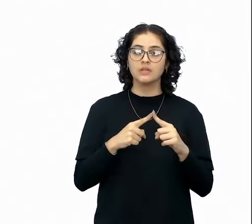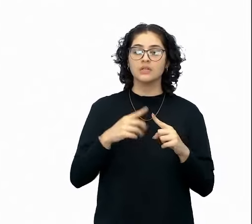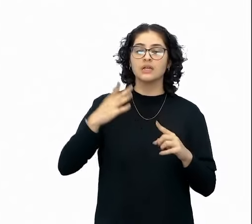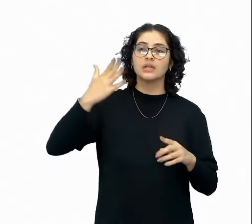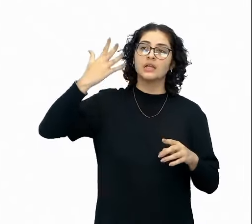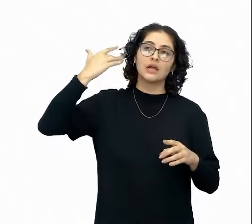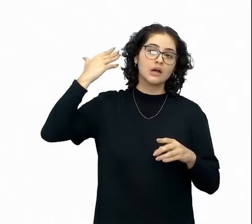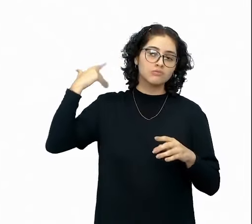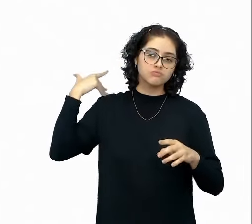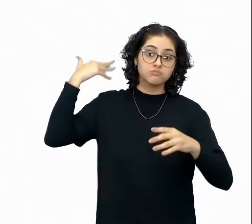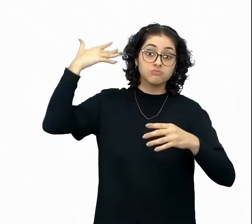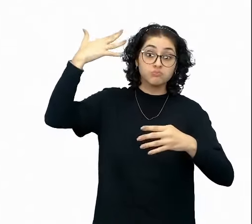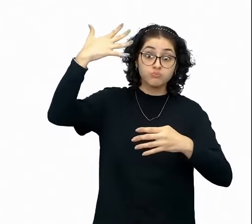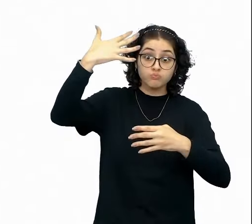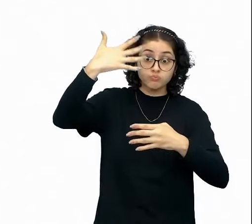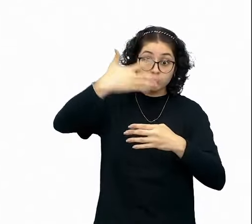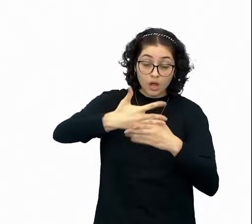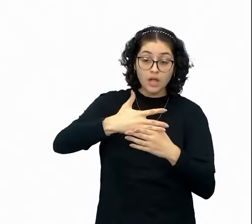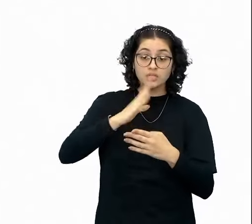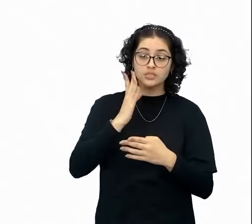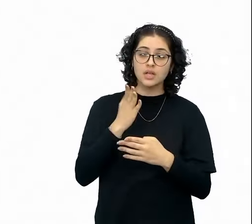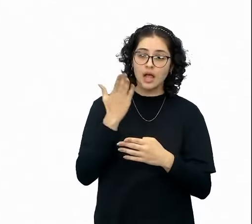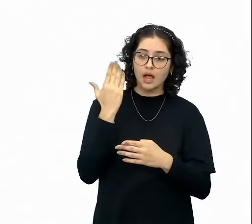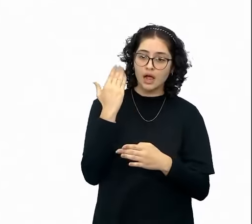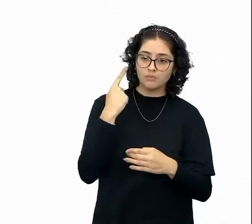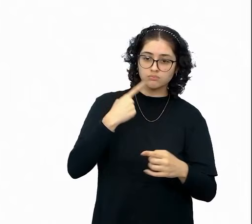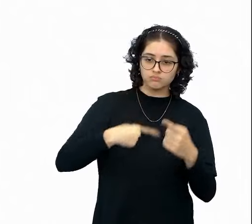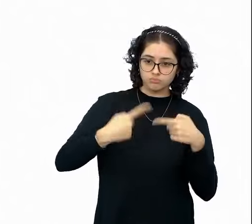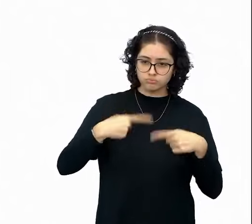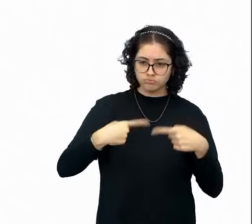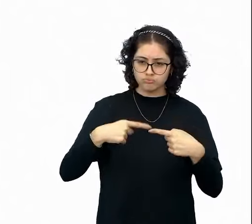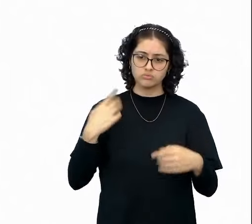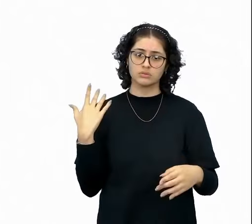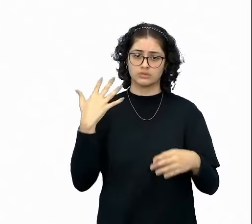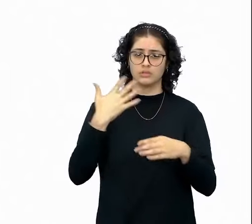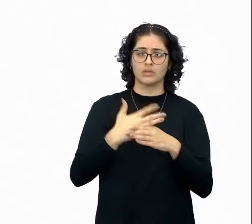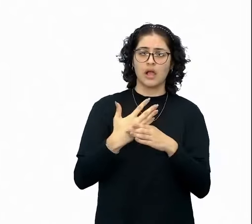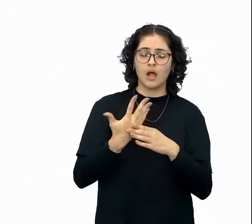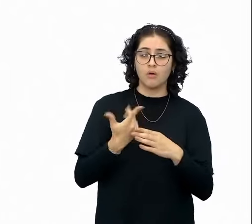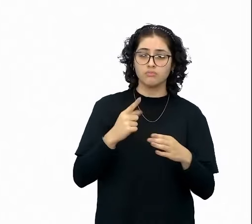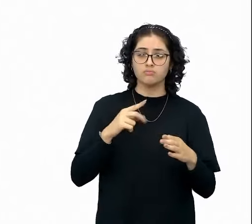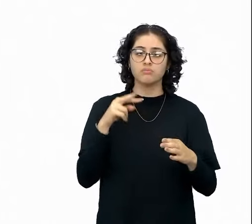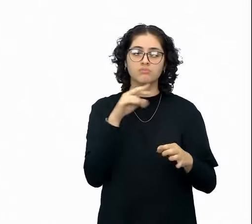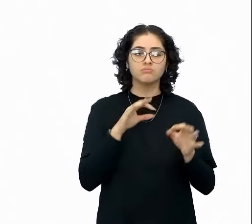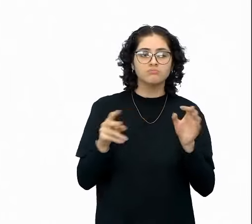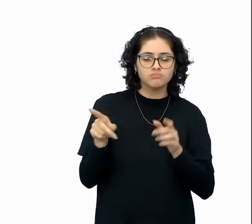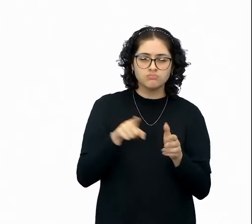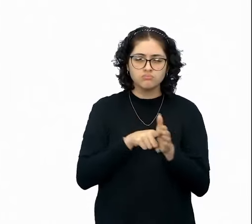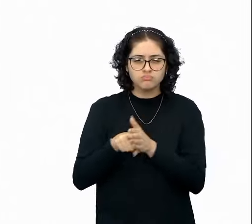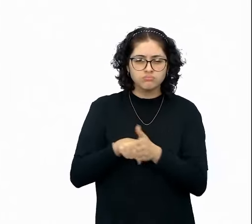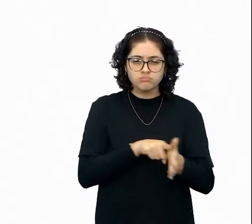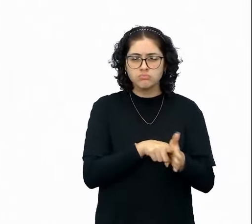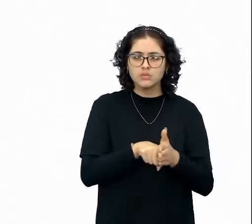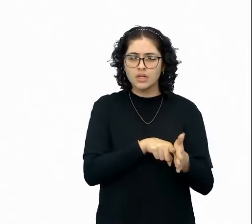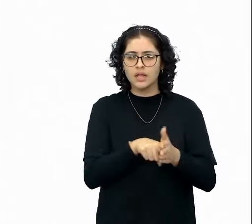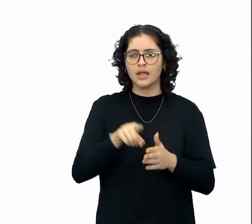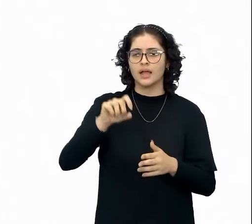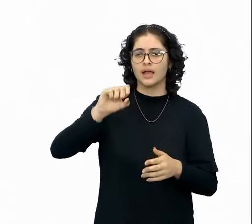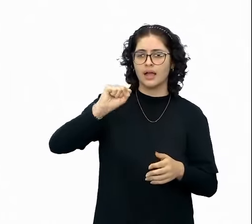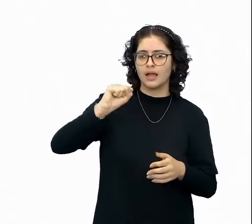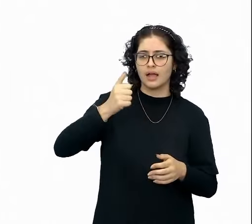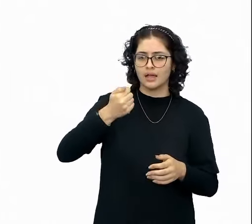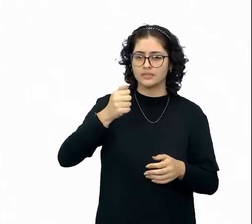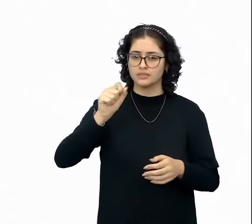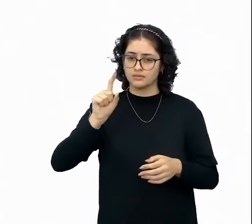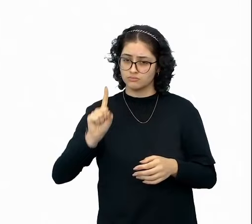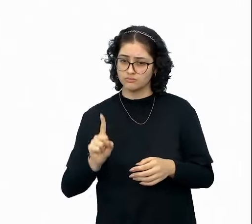conceitos e ideias que nós discutimos na formação de etapa e explorar a SA1 na